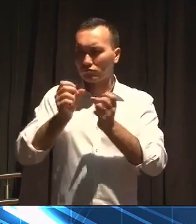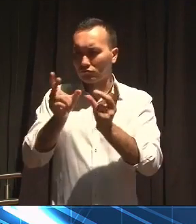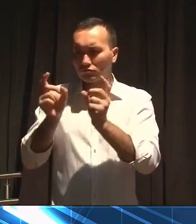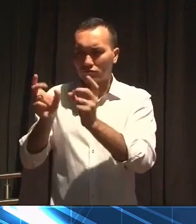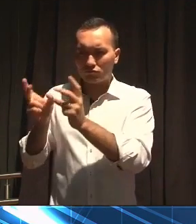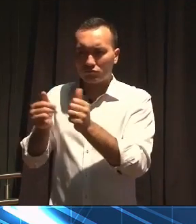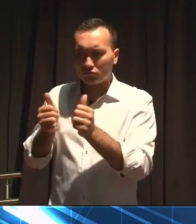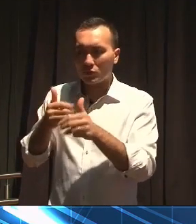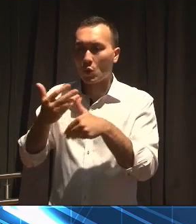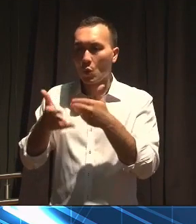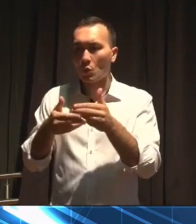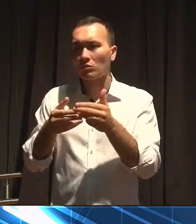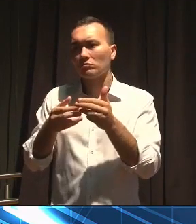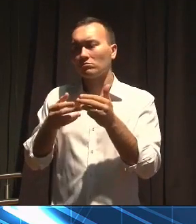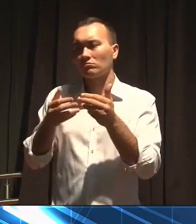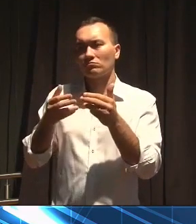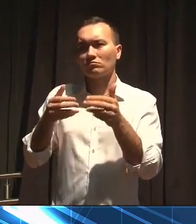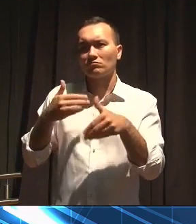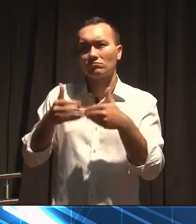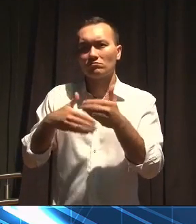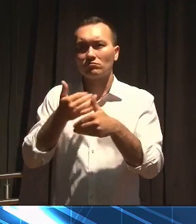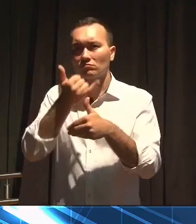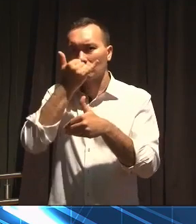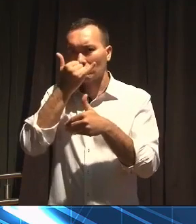tu não vai ter o mês todo comprometido.